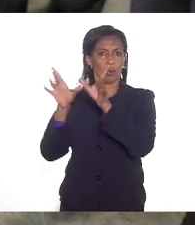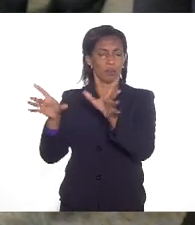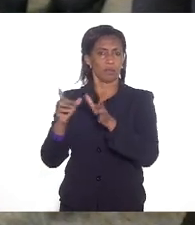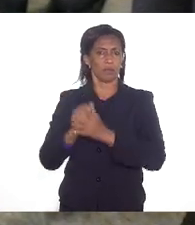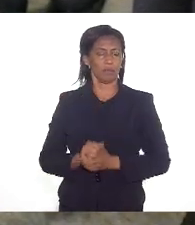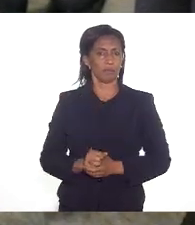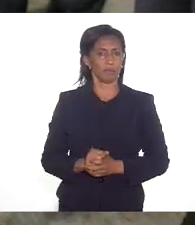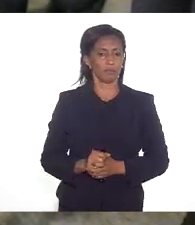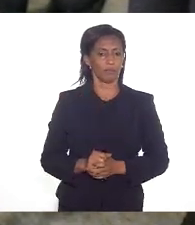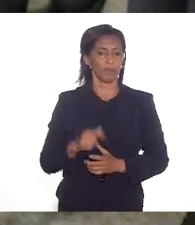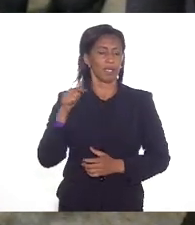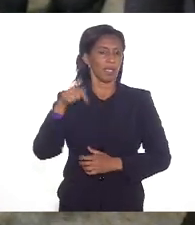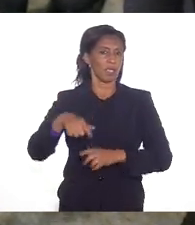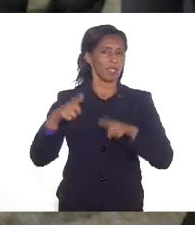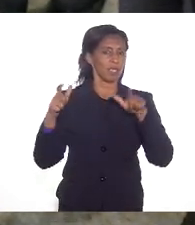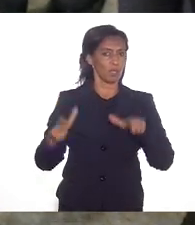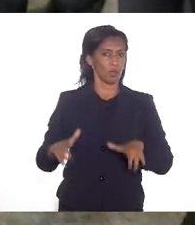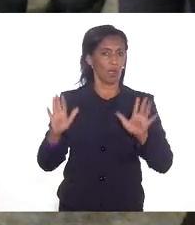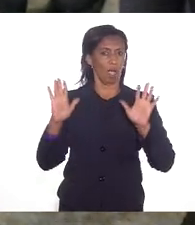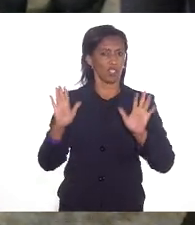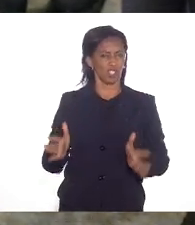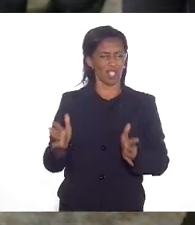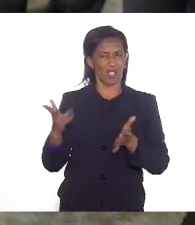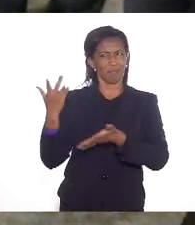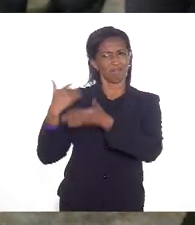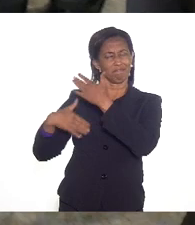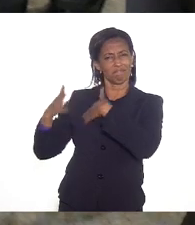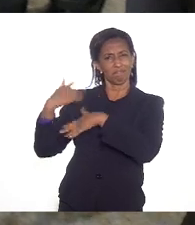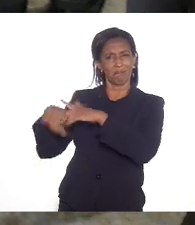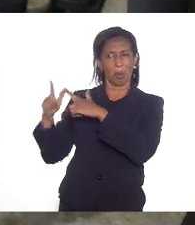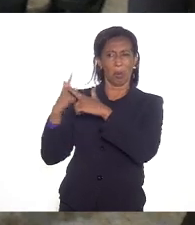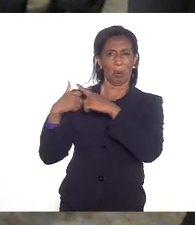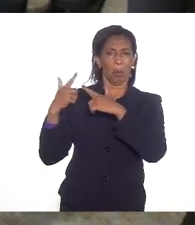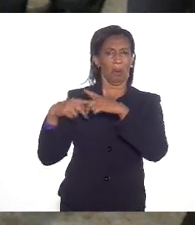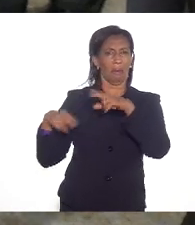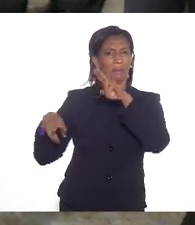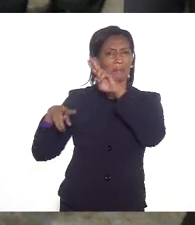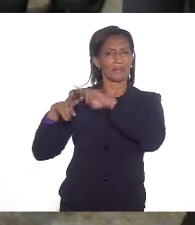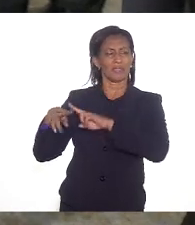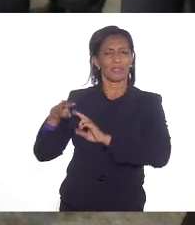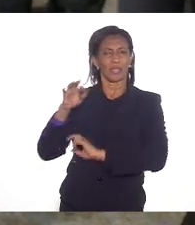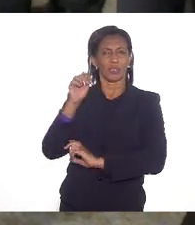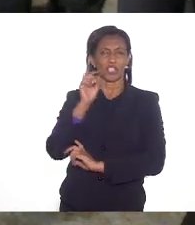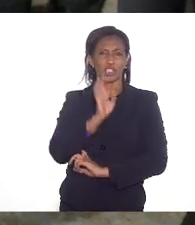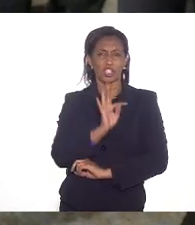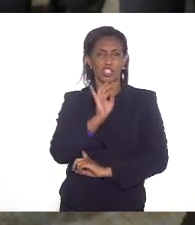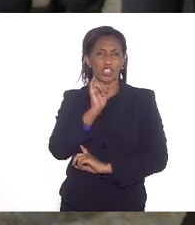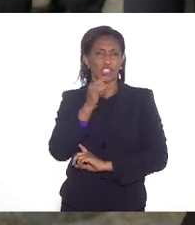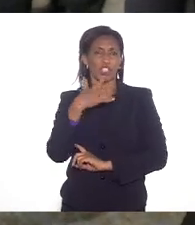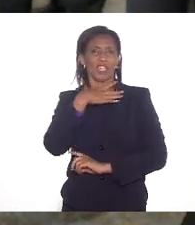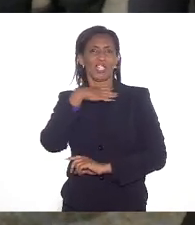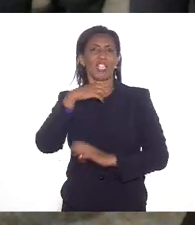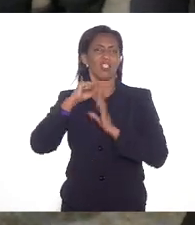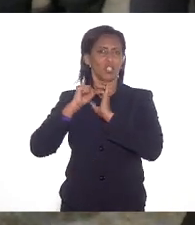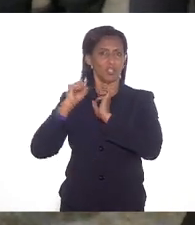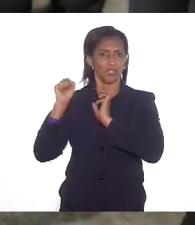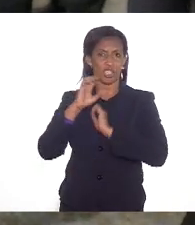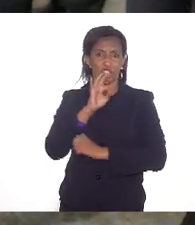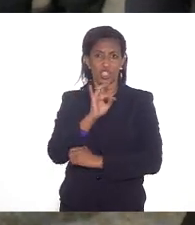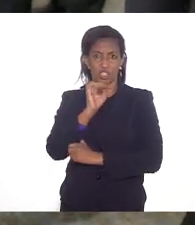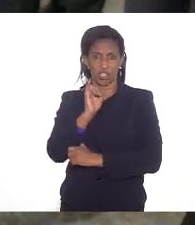e nesse lugar que já foi o cárcere de Tiradentes um grande defensor da Liberdade